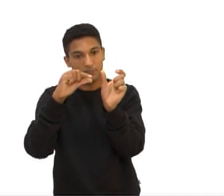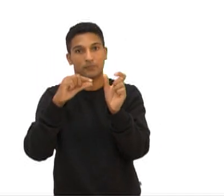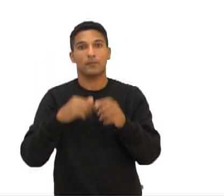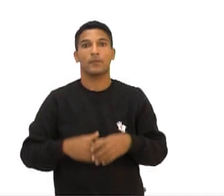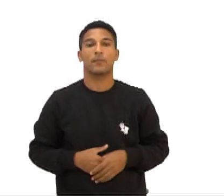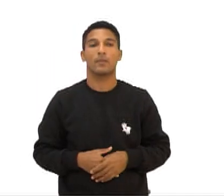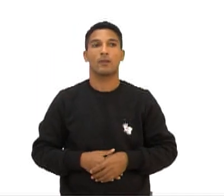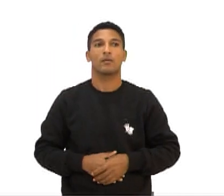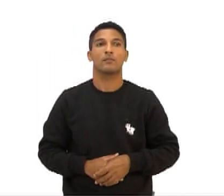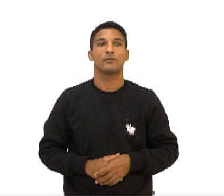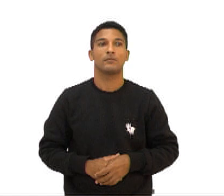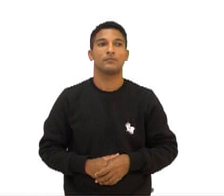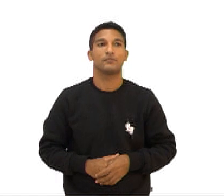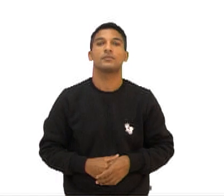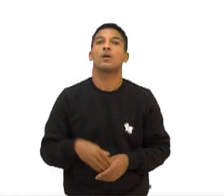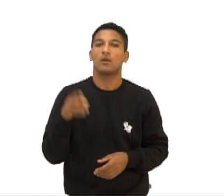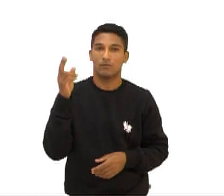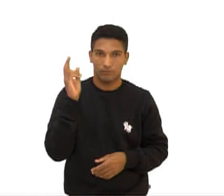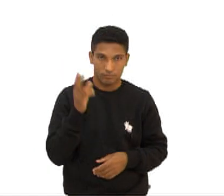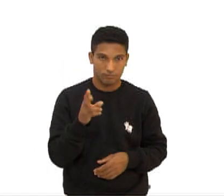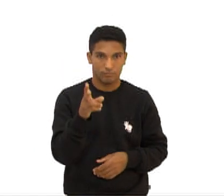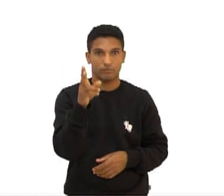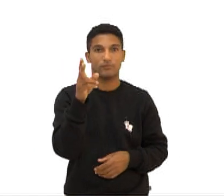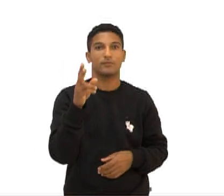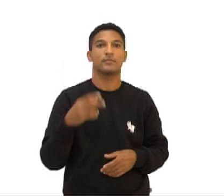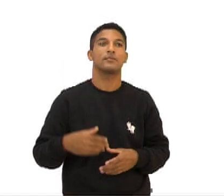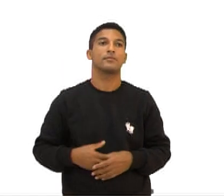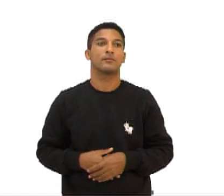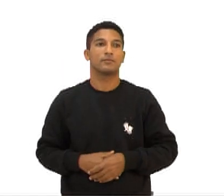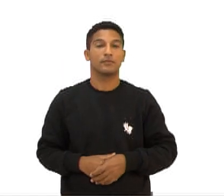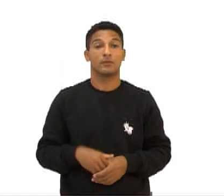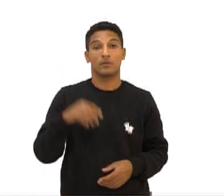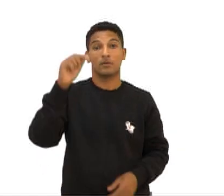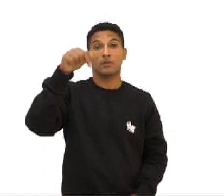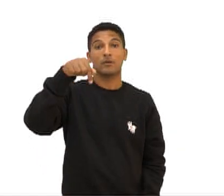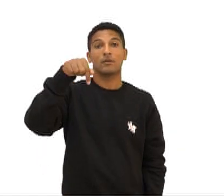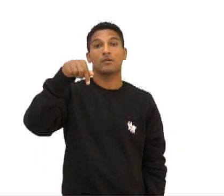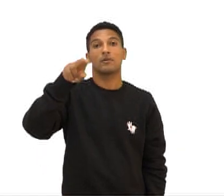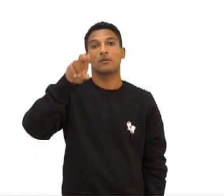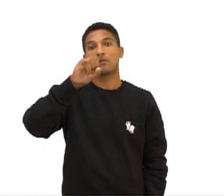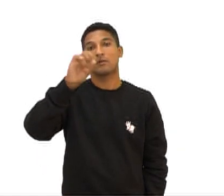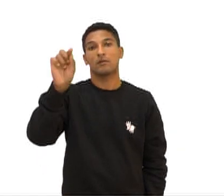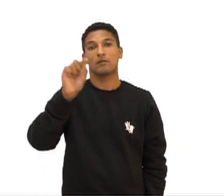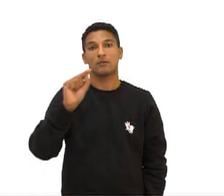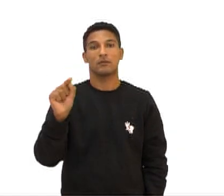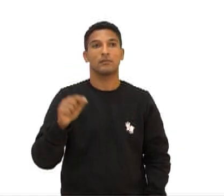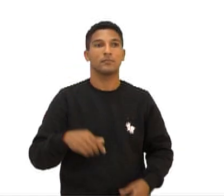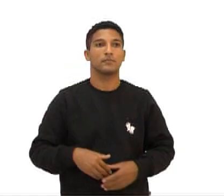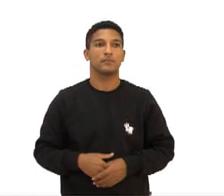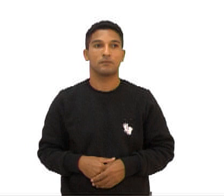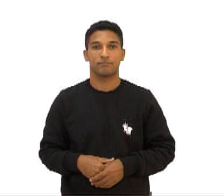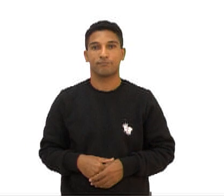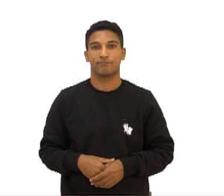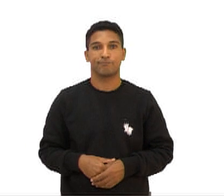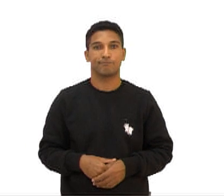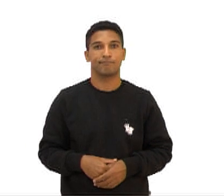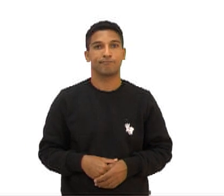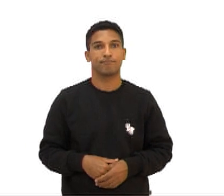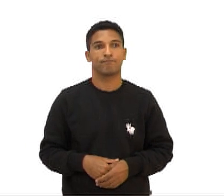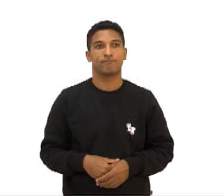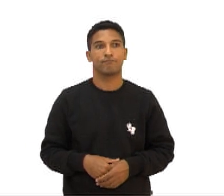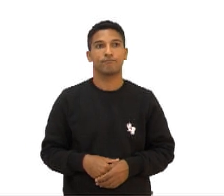Vamos lá mais um pouquinho para fixar? Quiz. Ninguém mais acreditava que ainda